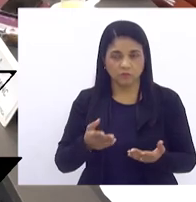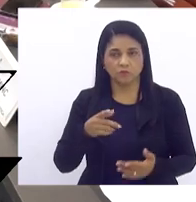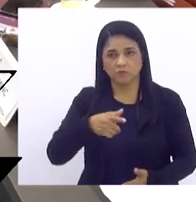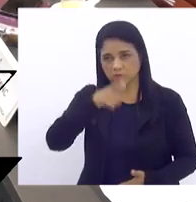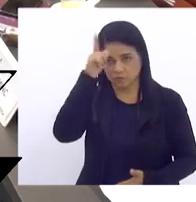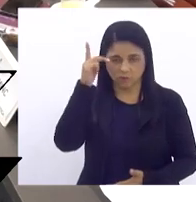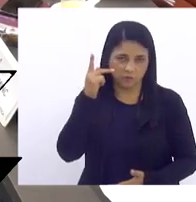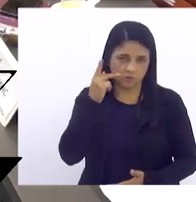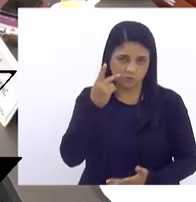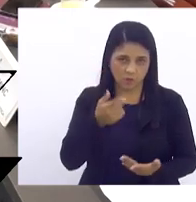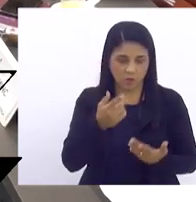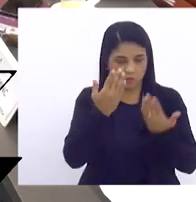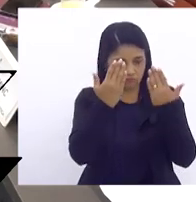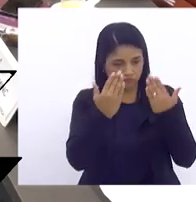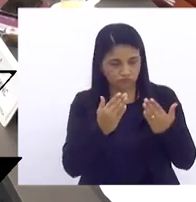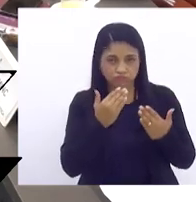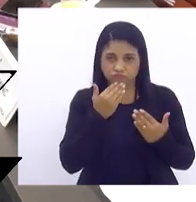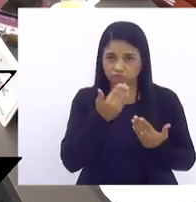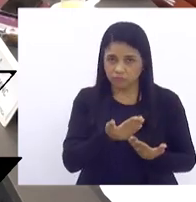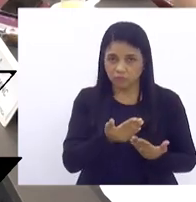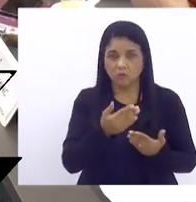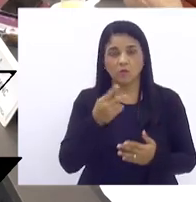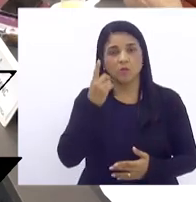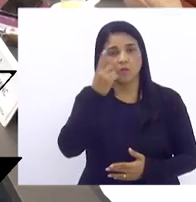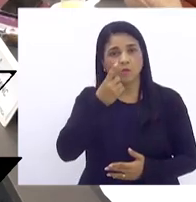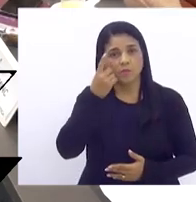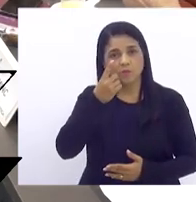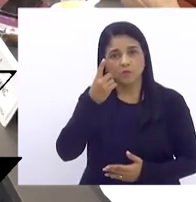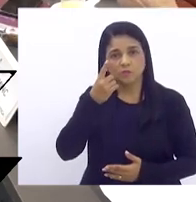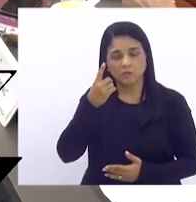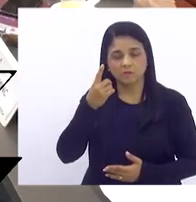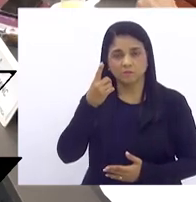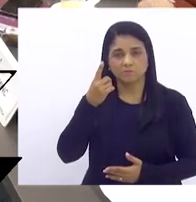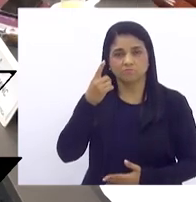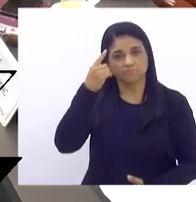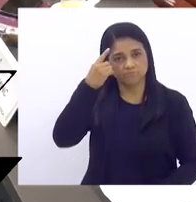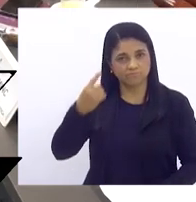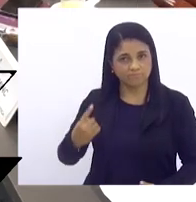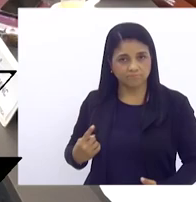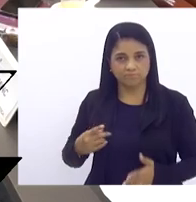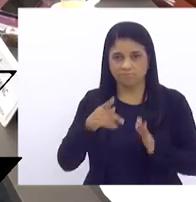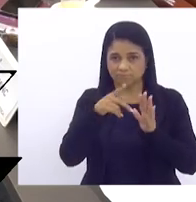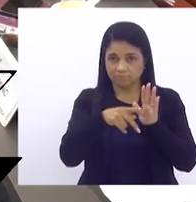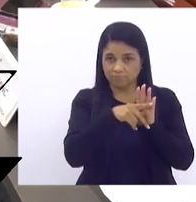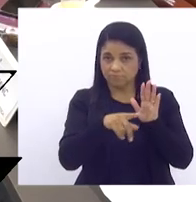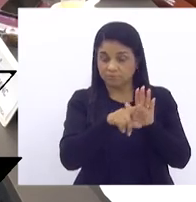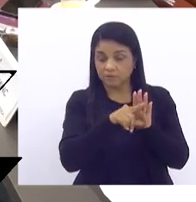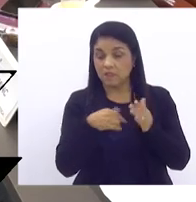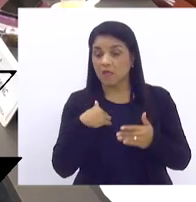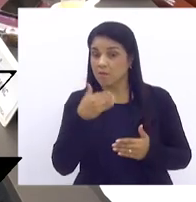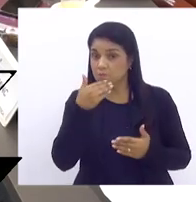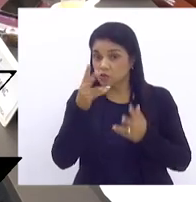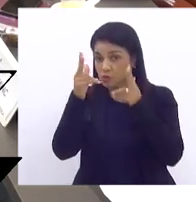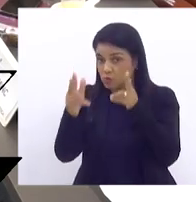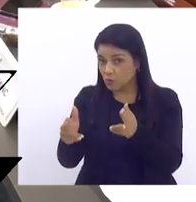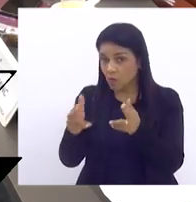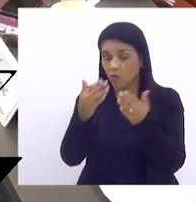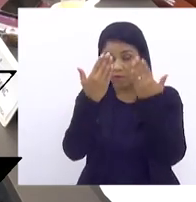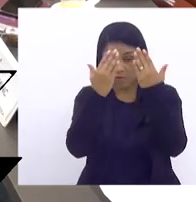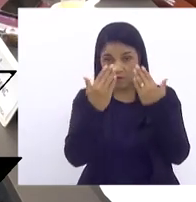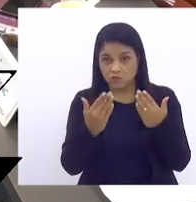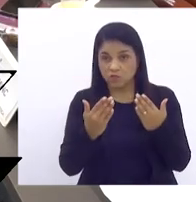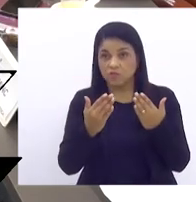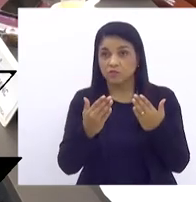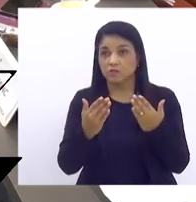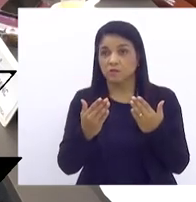pediu vista no projeto da deputada Dani Balbi, era realmente pedir vista e modificar... Quem pede?